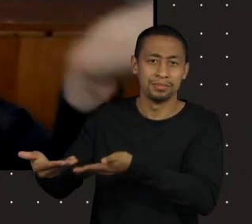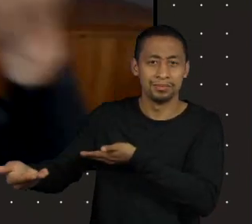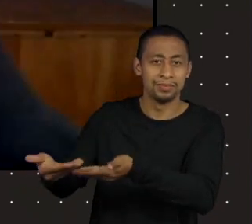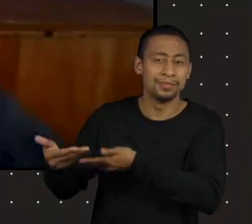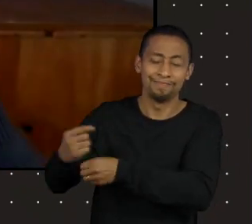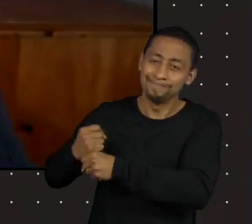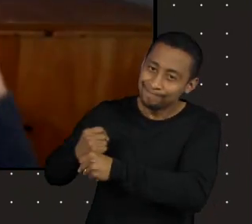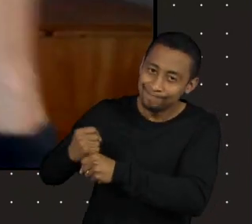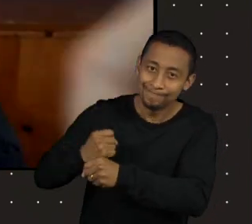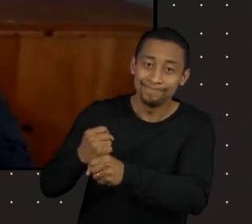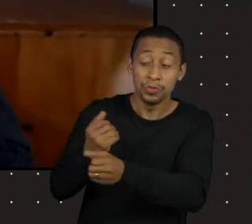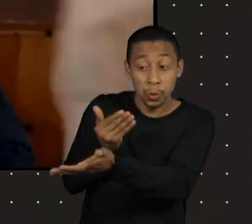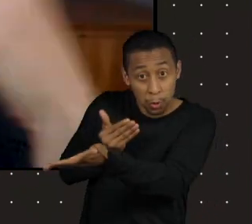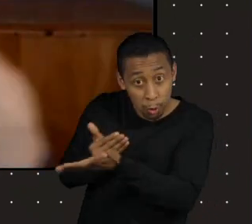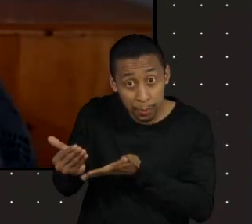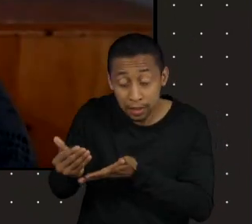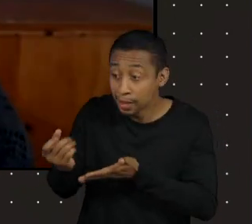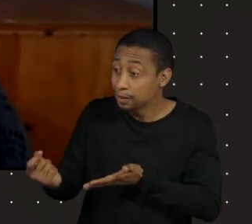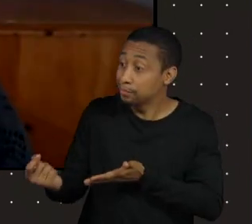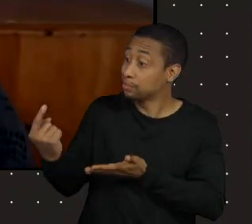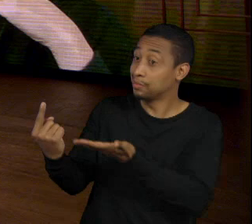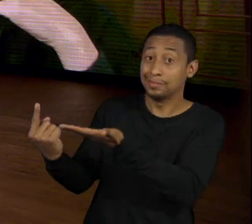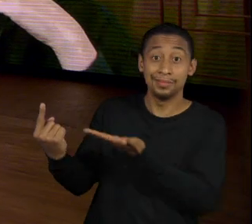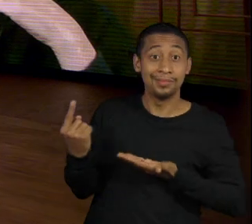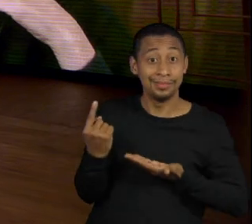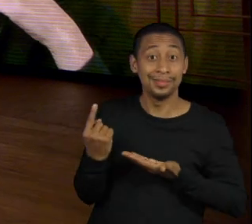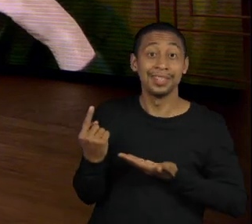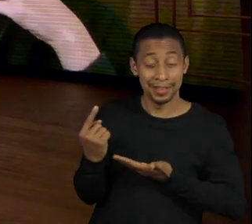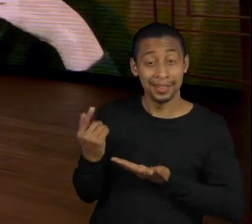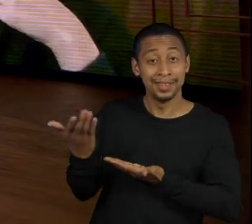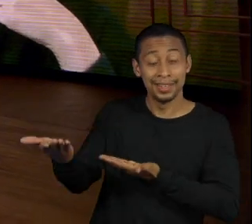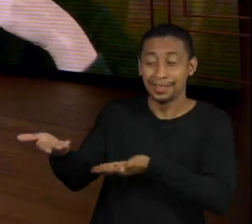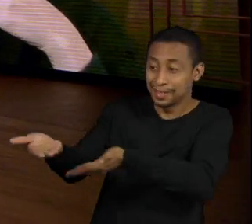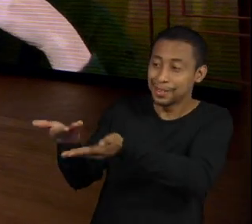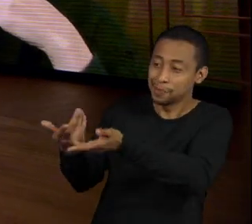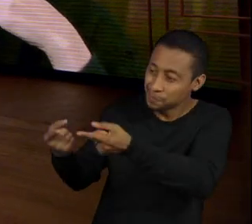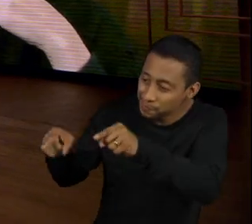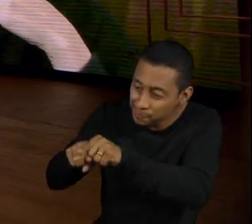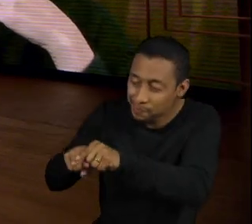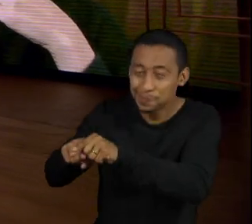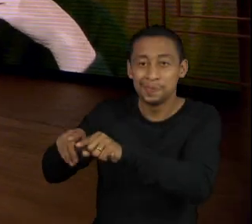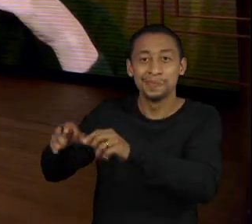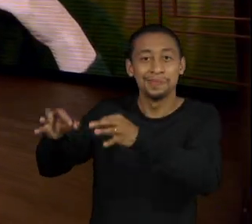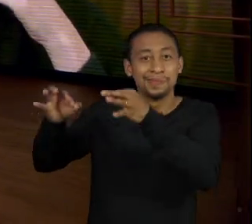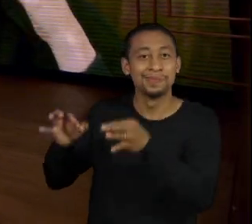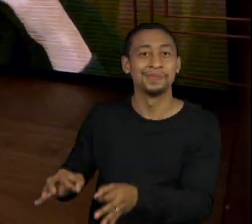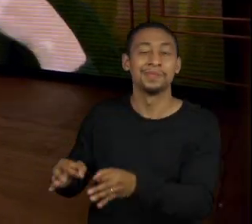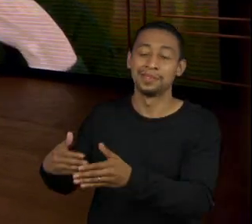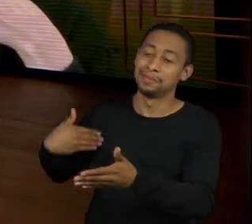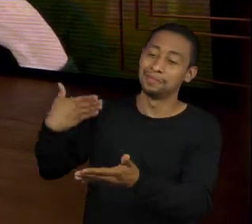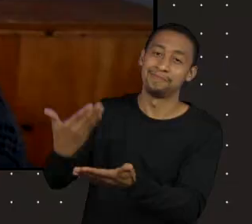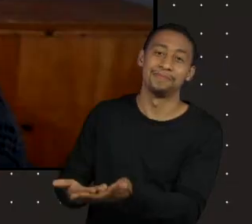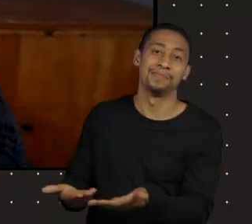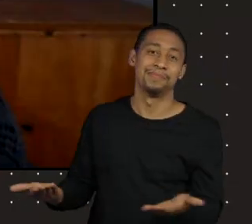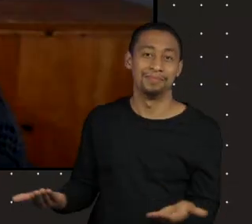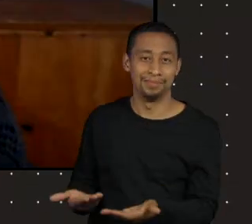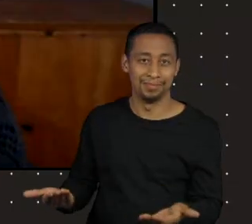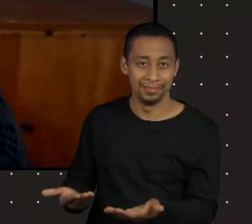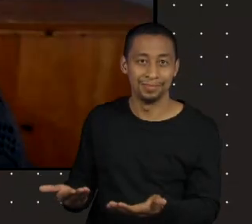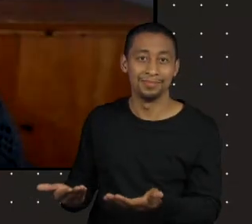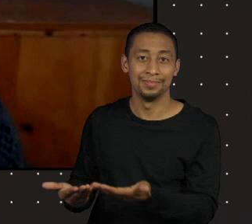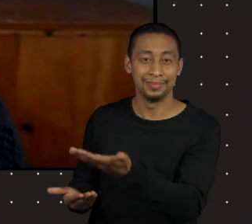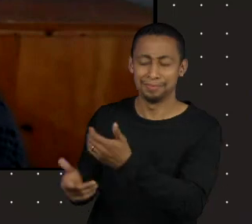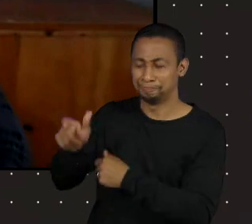vida. Eu comecei trabalhando e, por acaso, ele era também produtor de elenco. A gente deu certo juntos e seguimos até hoje. Assim, uma